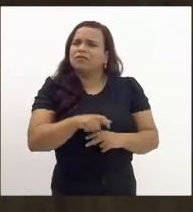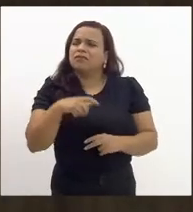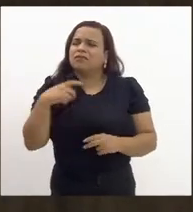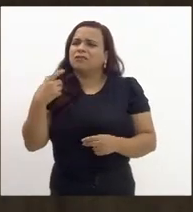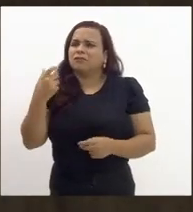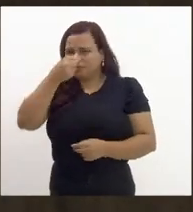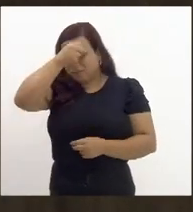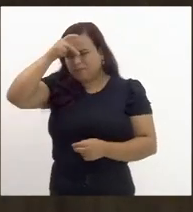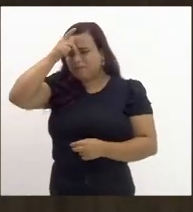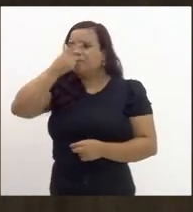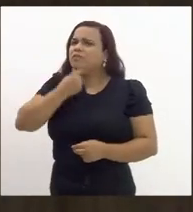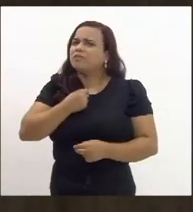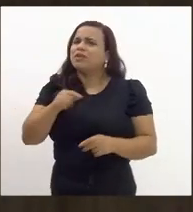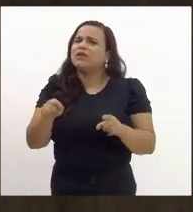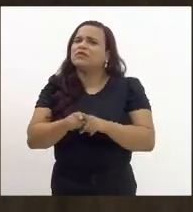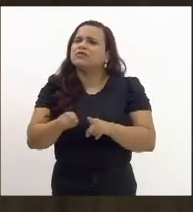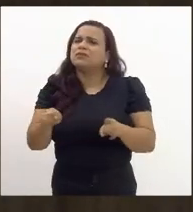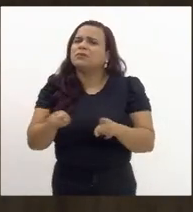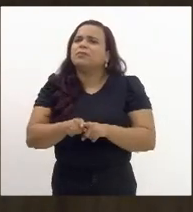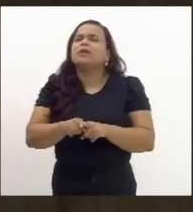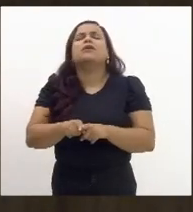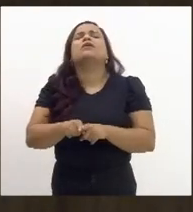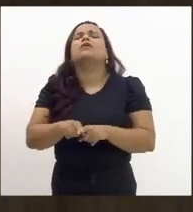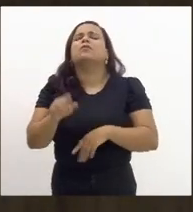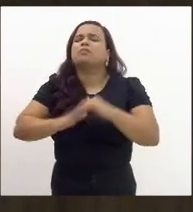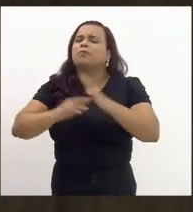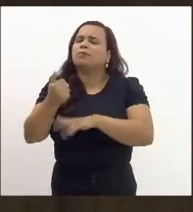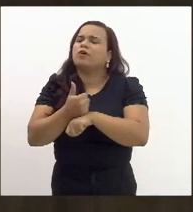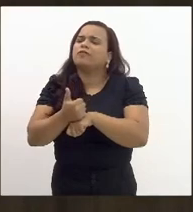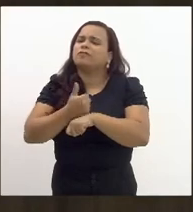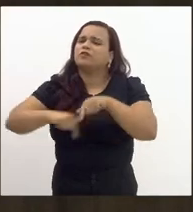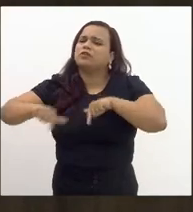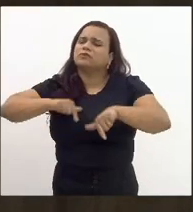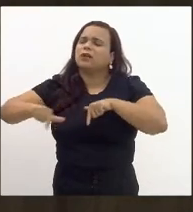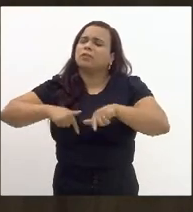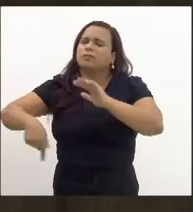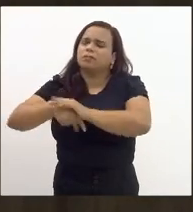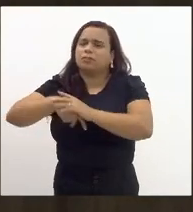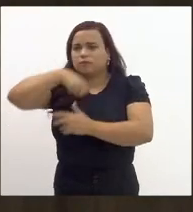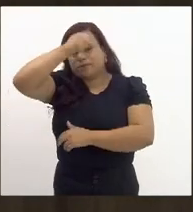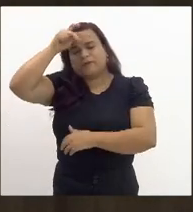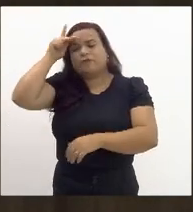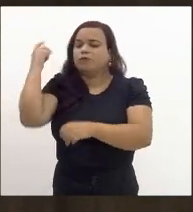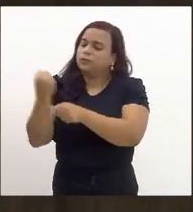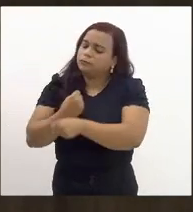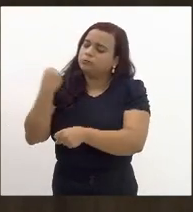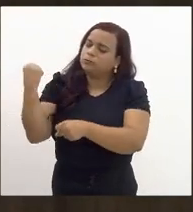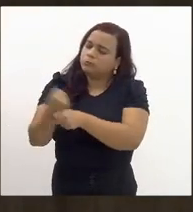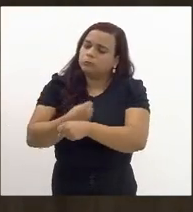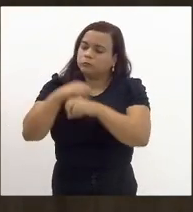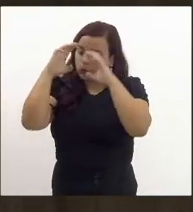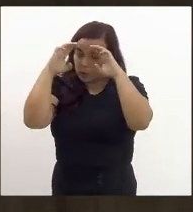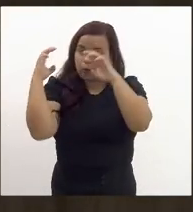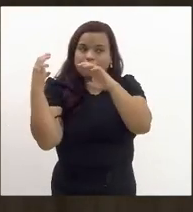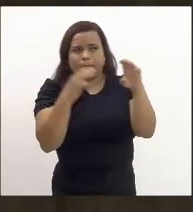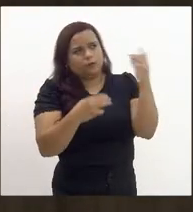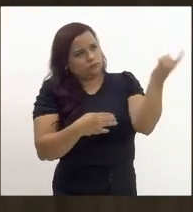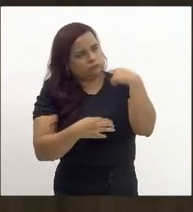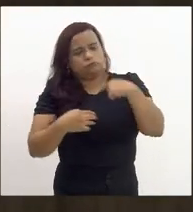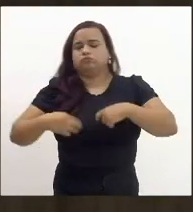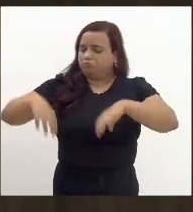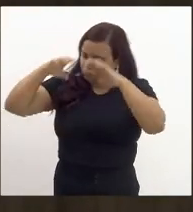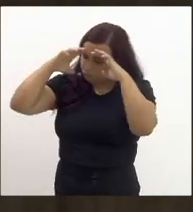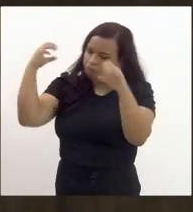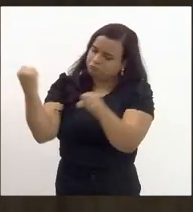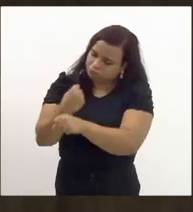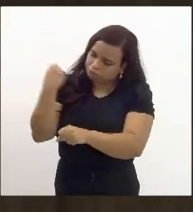daqueles profissionais da prefeitura que estão fazendo a construção, obedecendo ordens. Então, eu